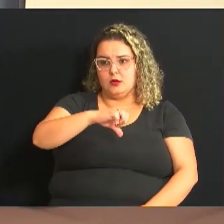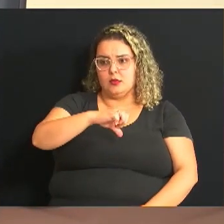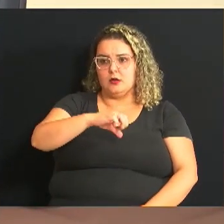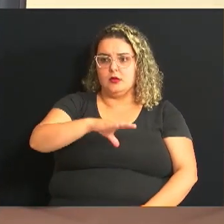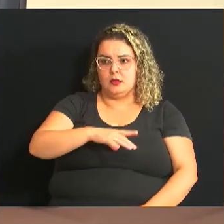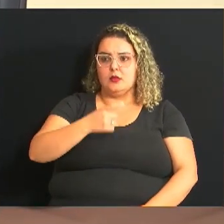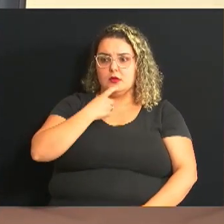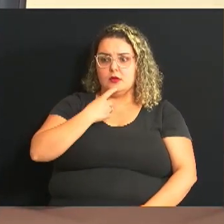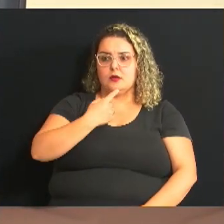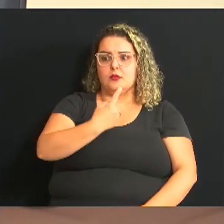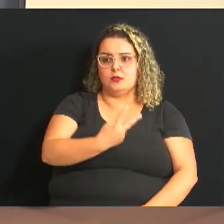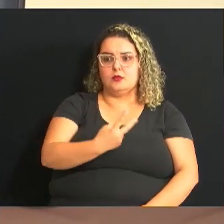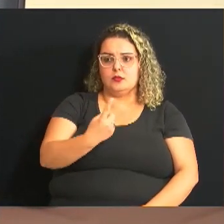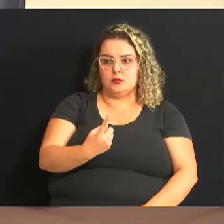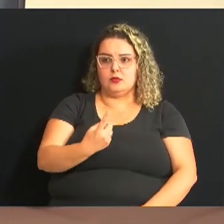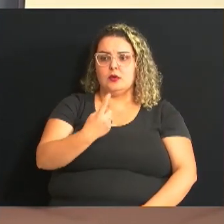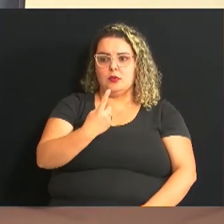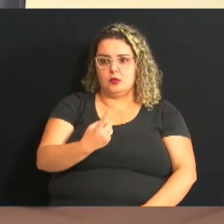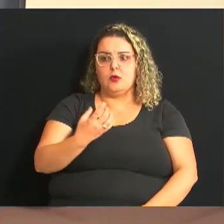Campinas,